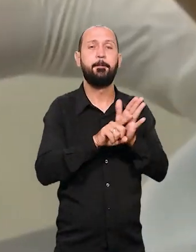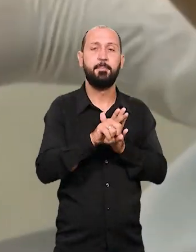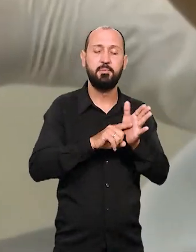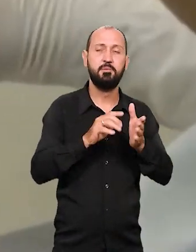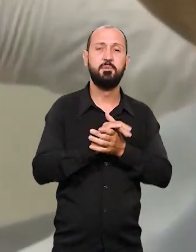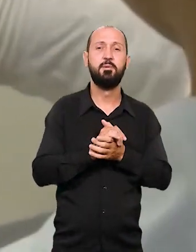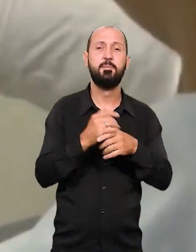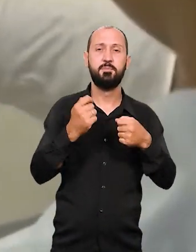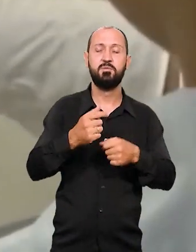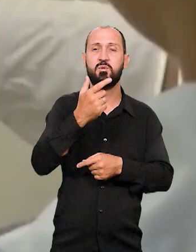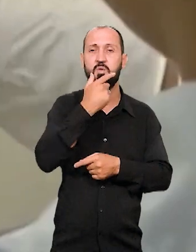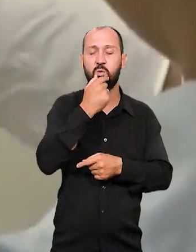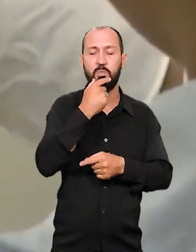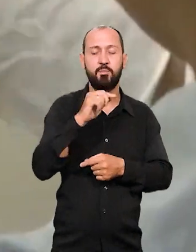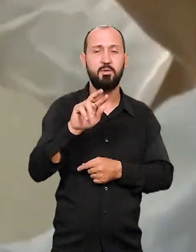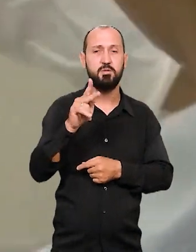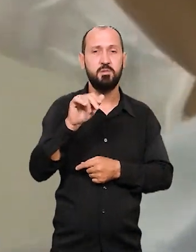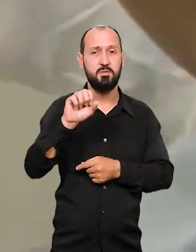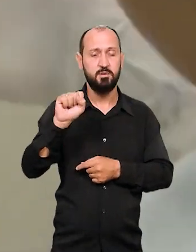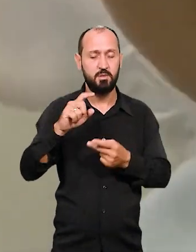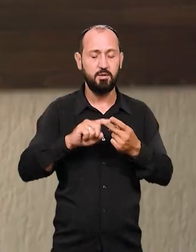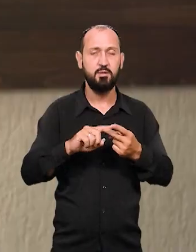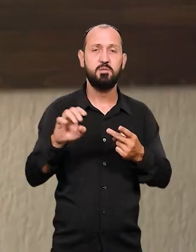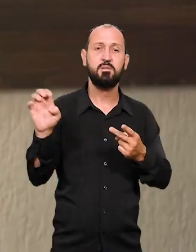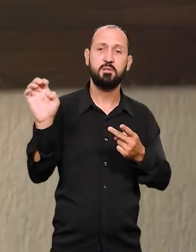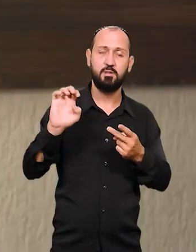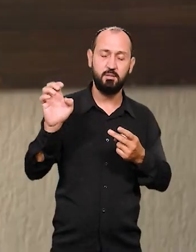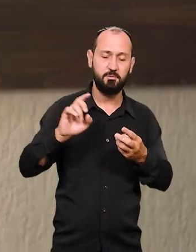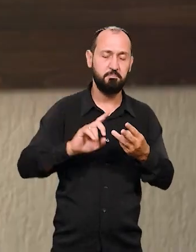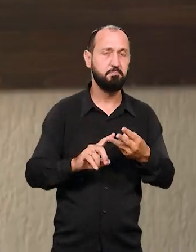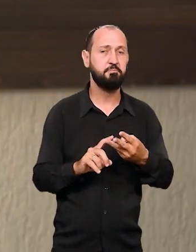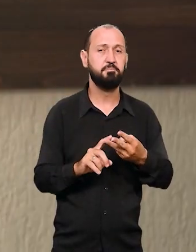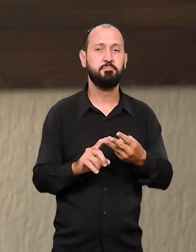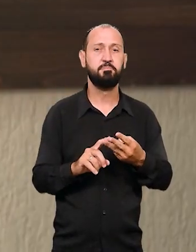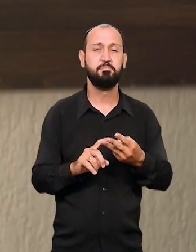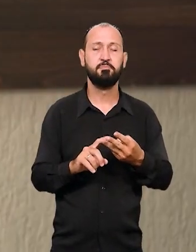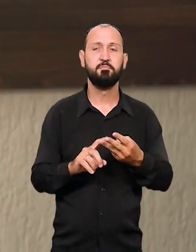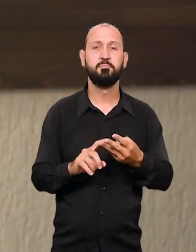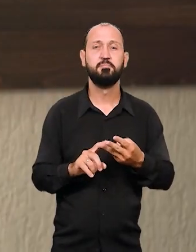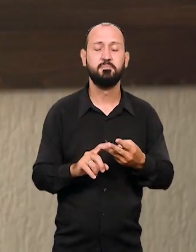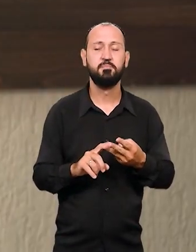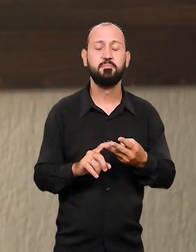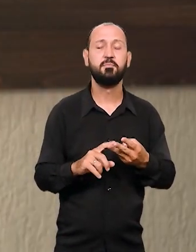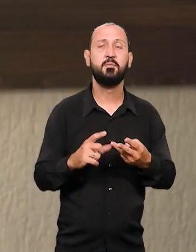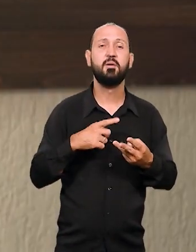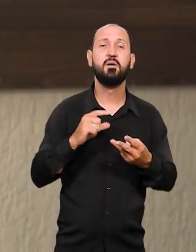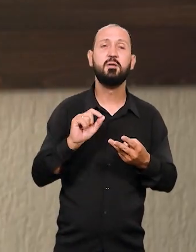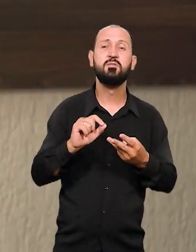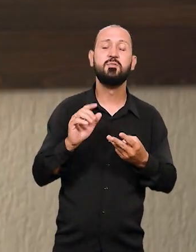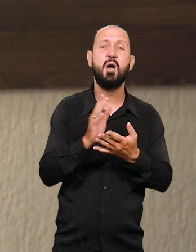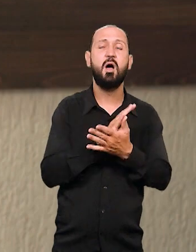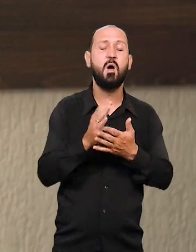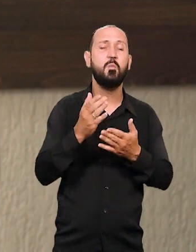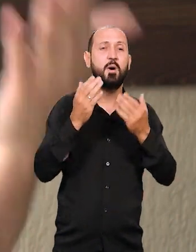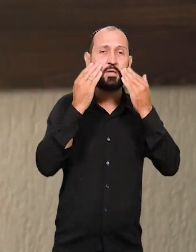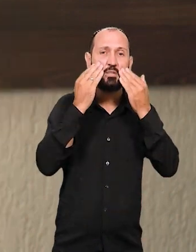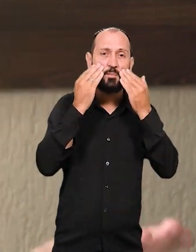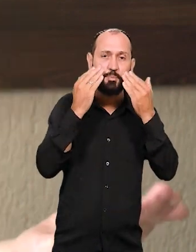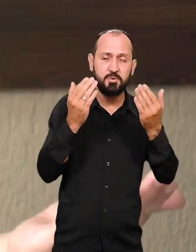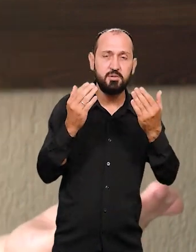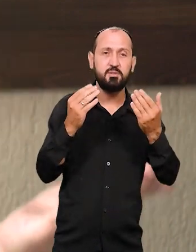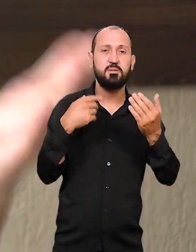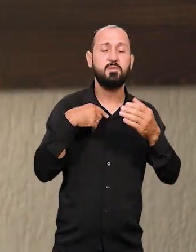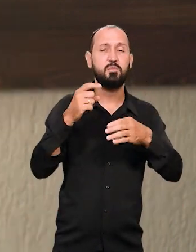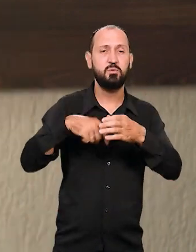da pesquisa. Precisava ser um homem cis, gay, e que você tivesse tido alguma